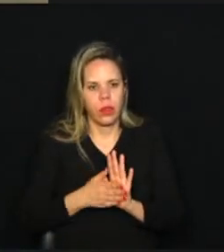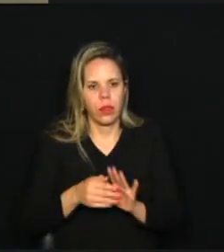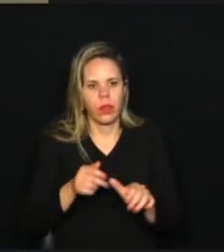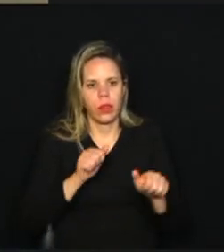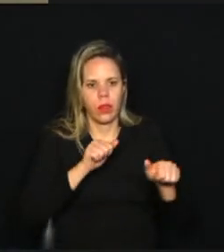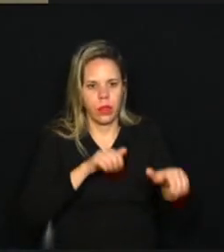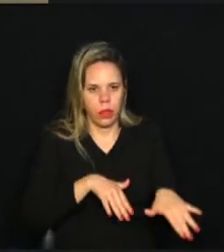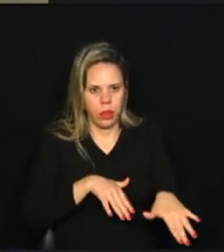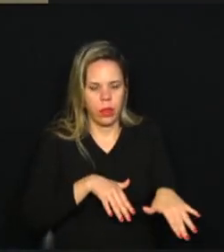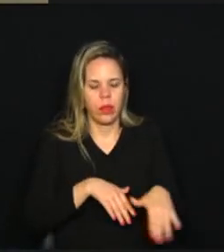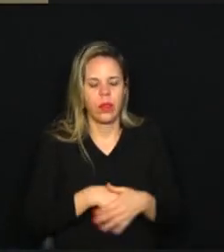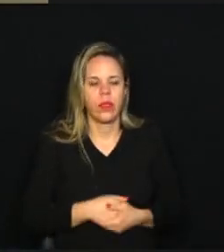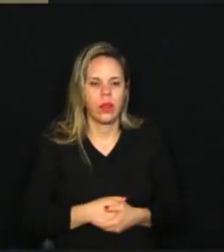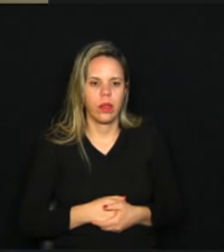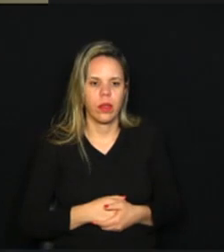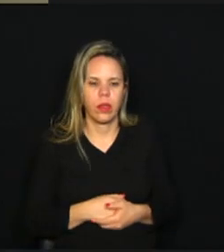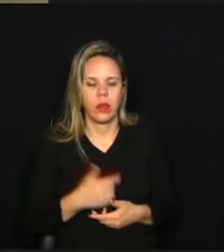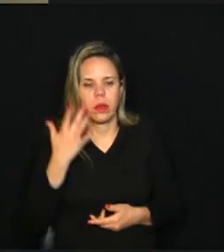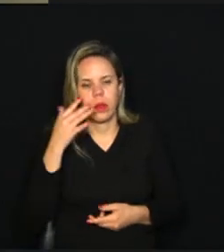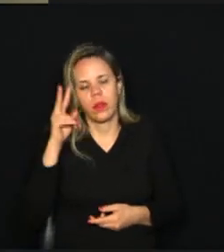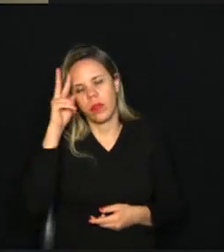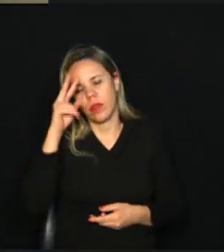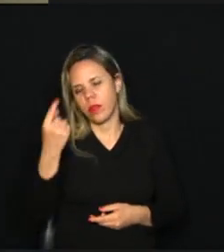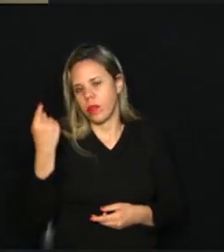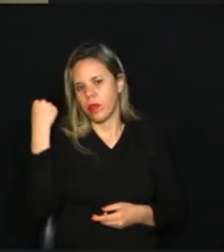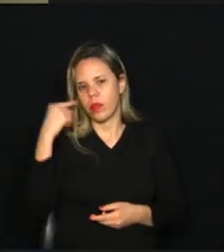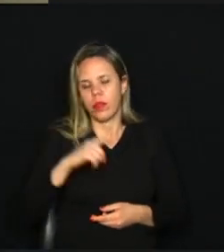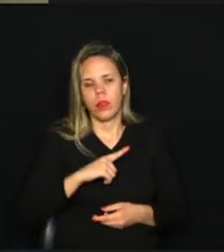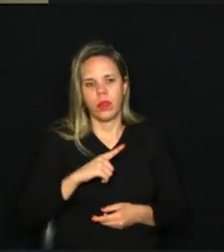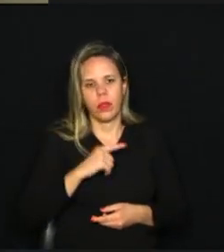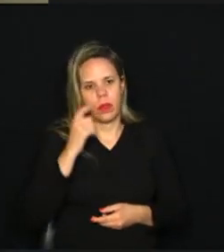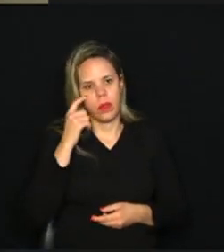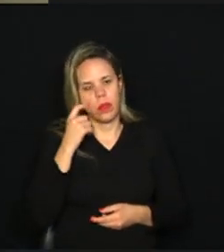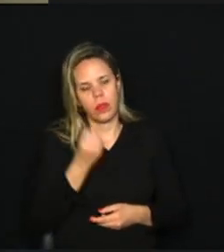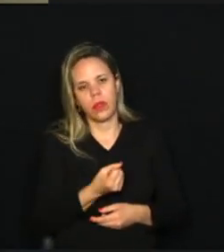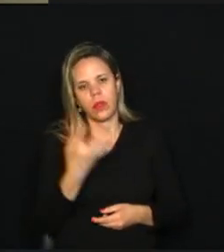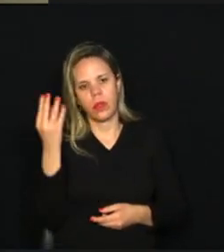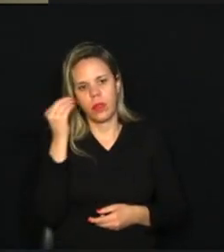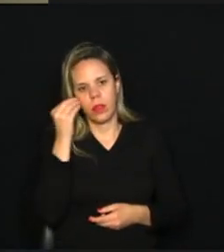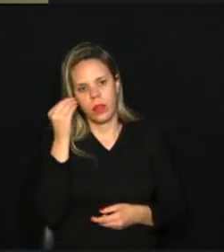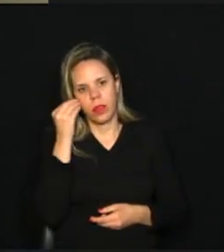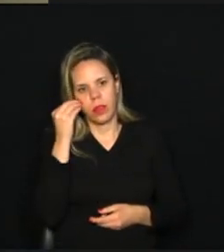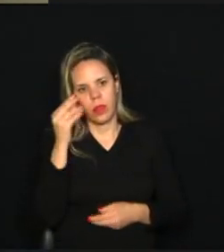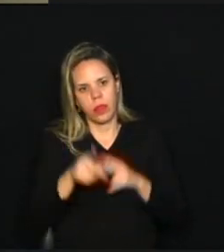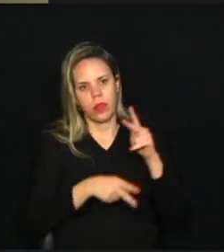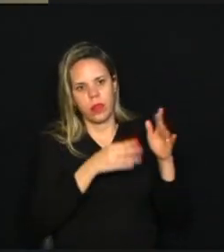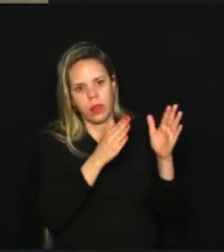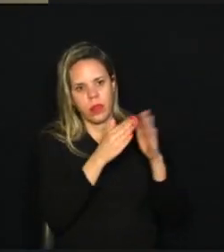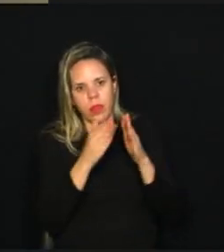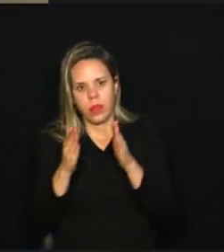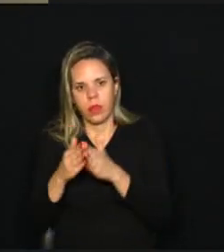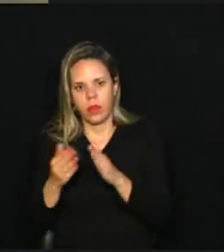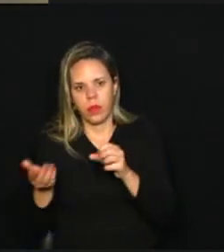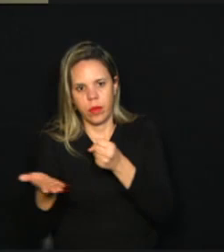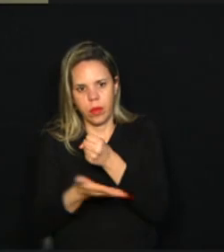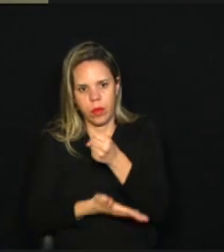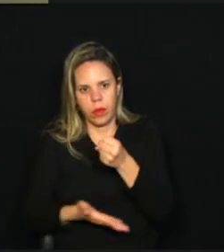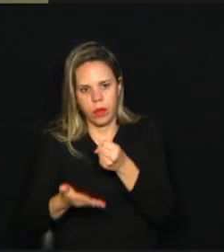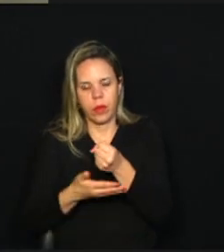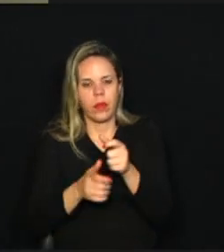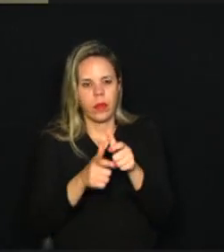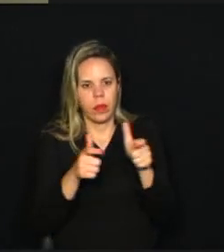setembro. Não sei se vocês se recordam, nós tínhamos um índice de testagem por habitante muito inferior à maioria